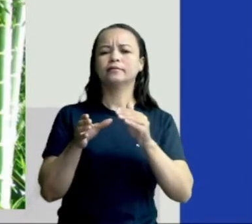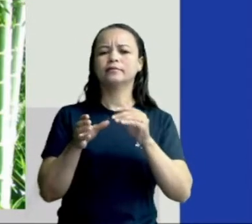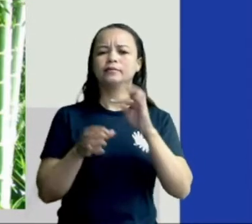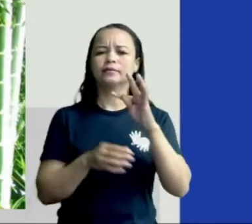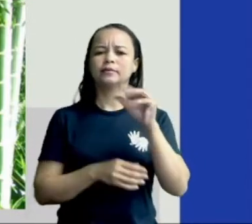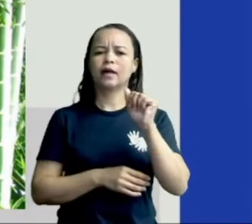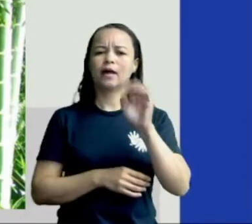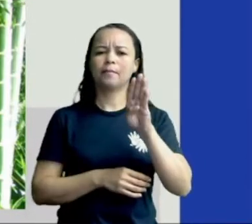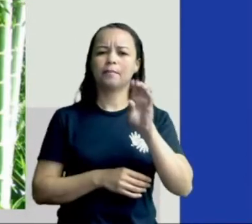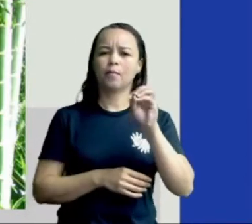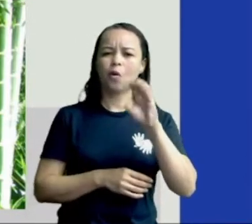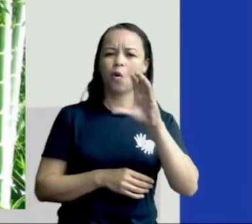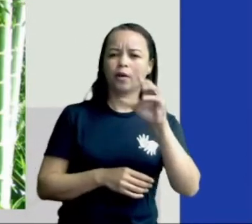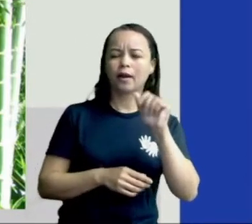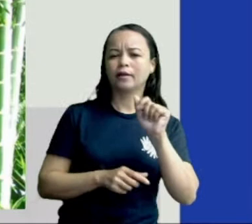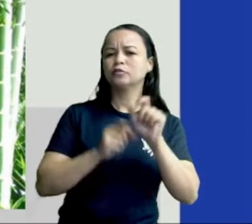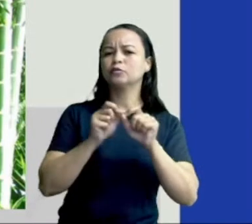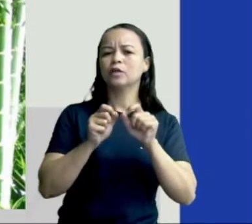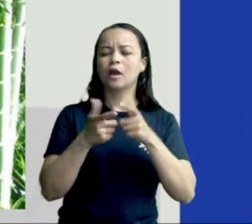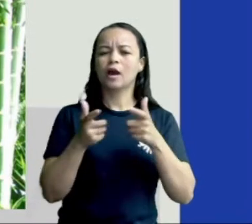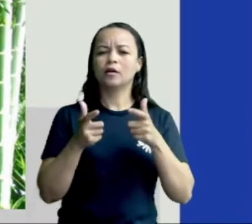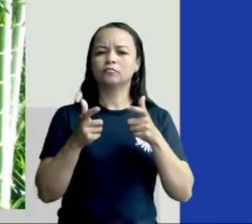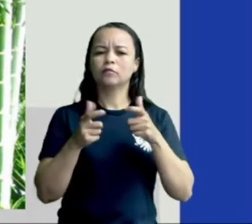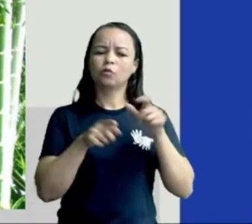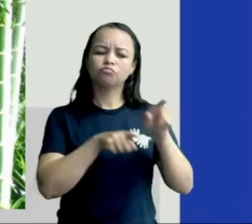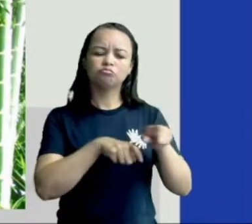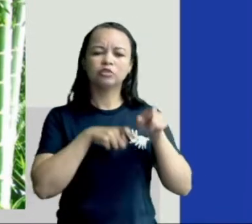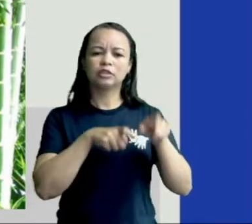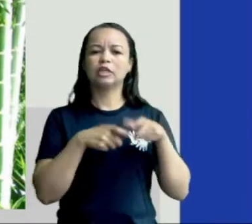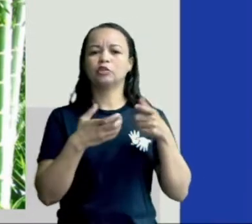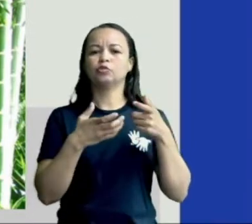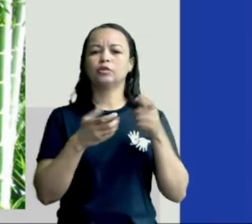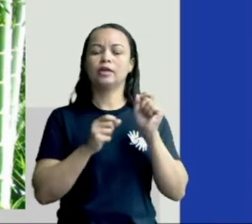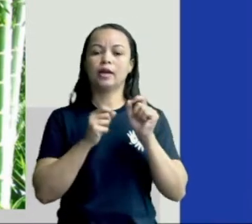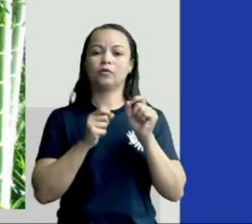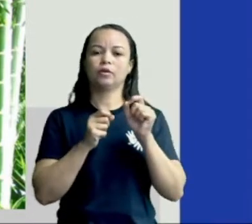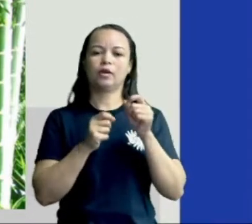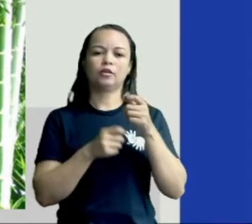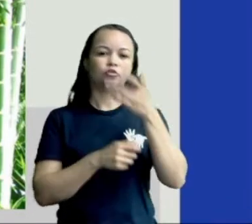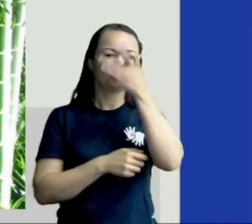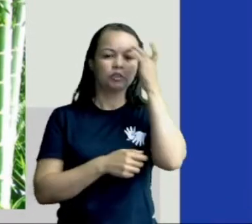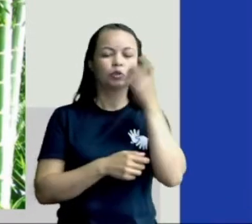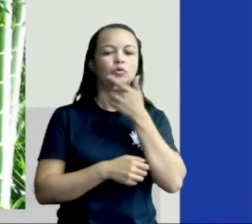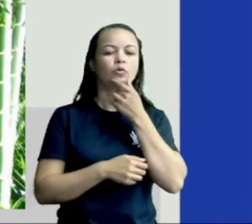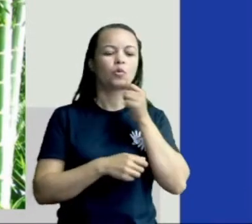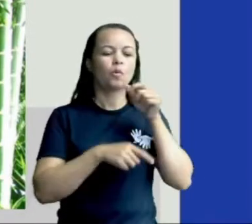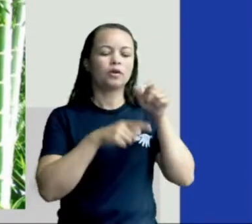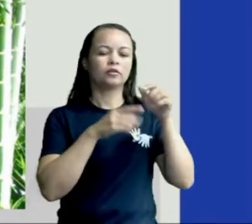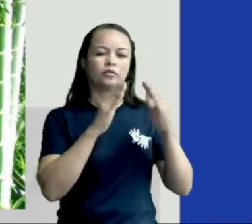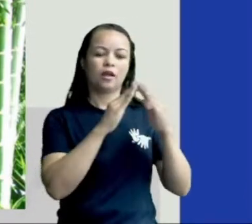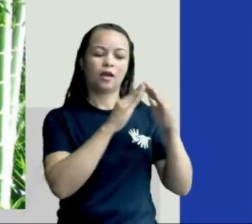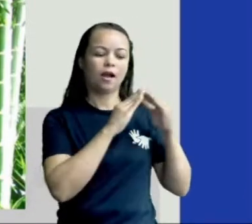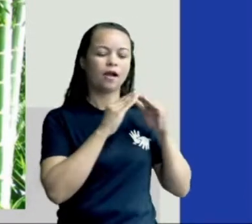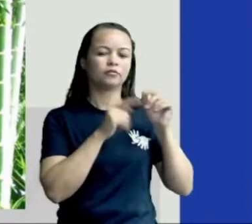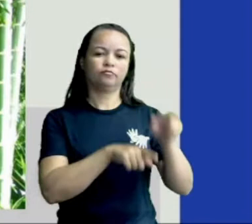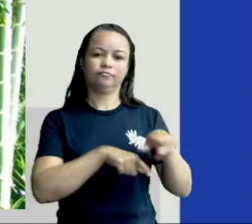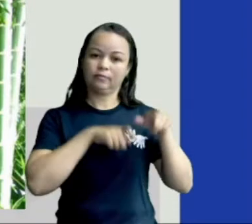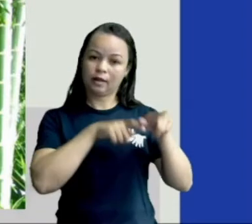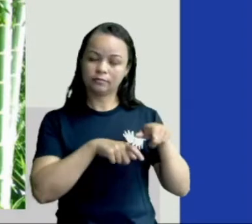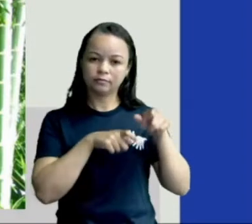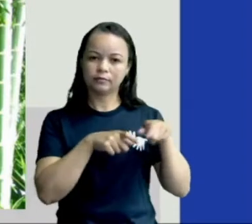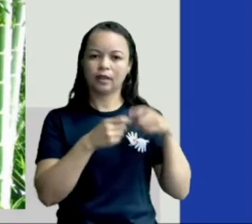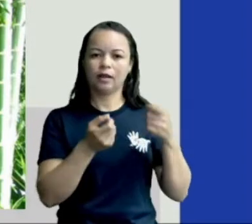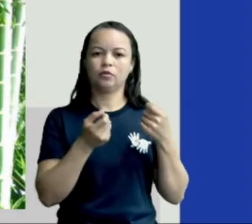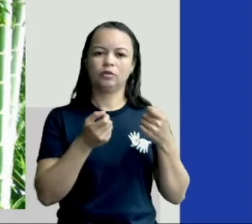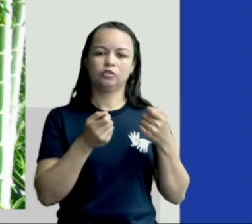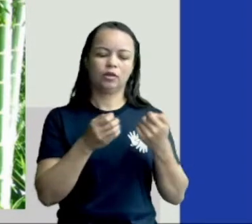de sítios e era maioritariamente habitada por fazendeiros que tinham pequenos lotes de terras destinados